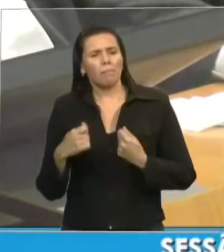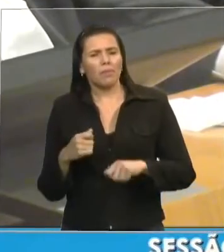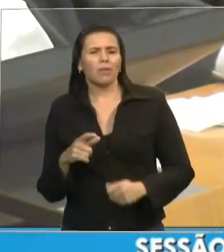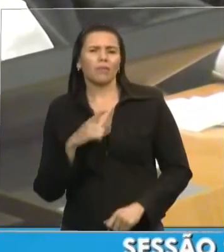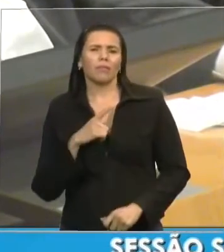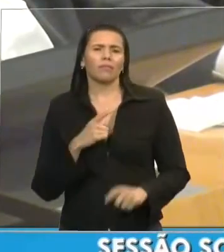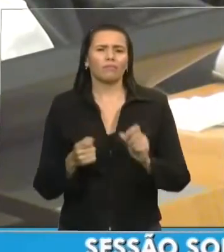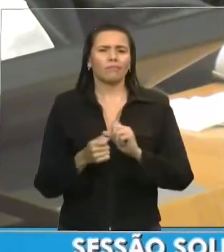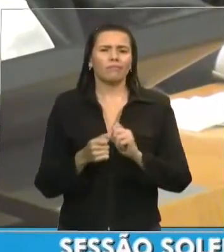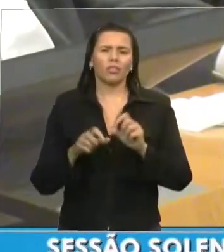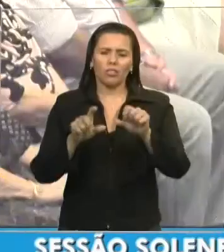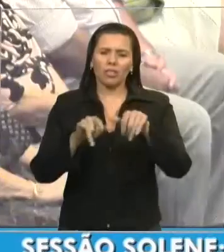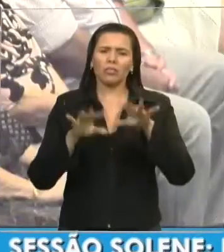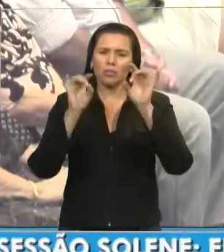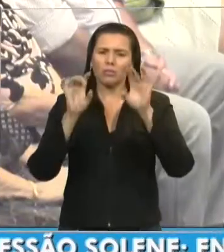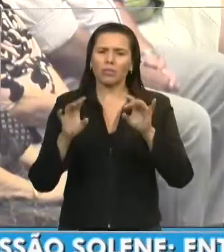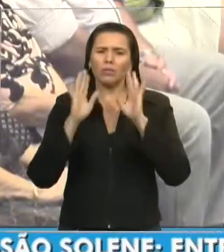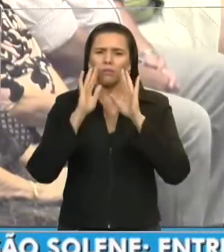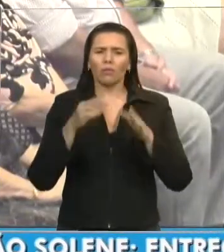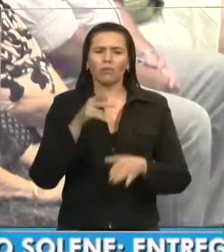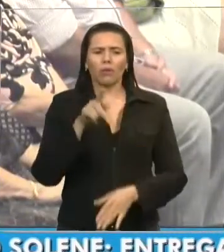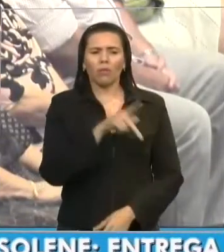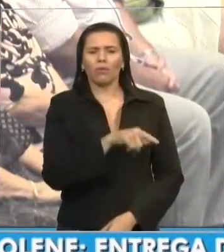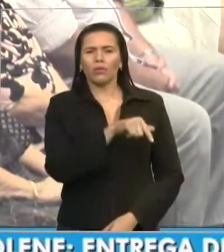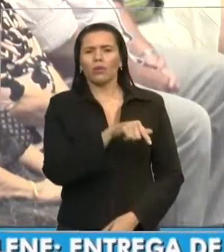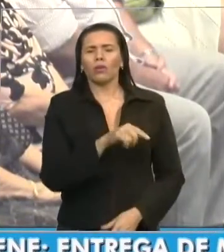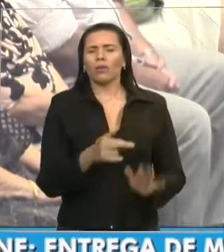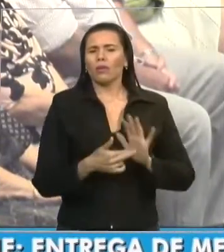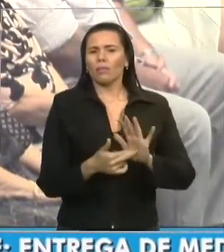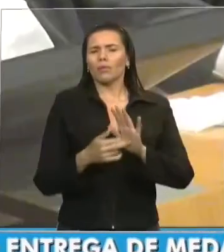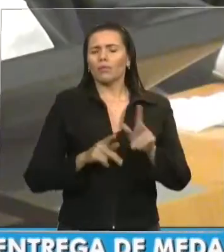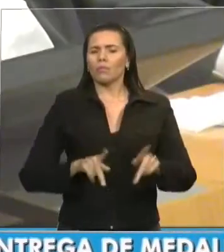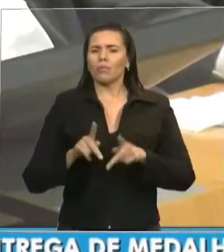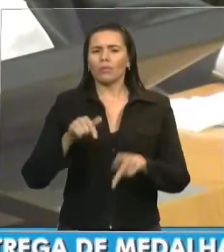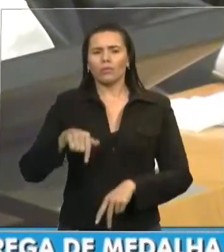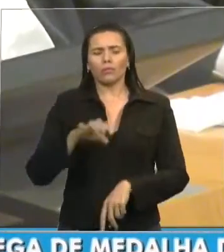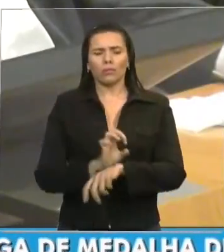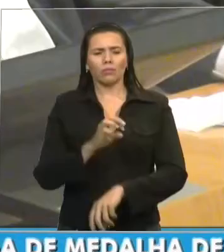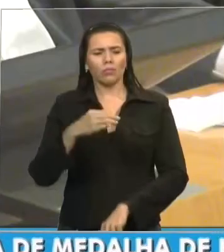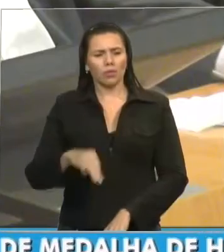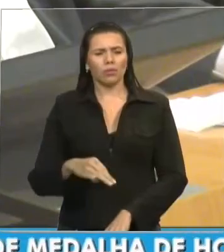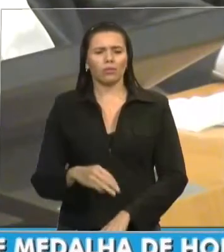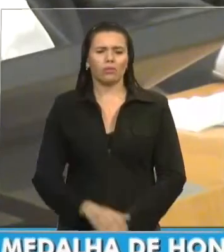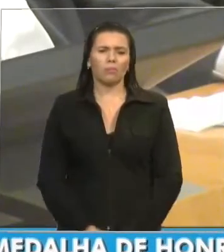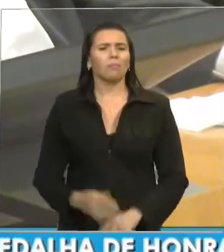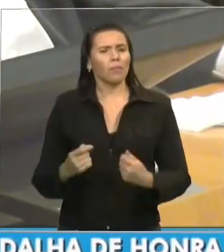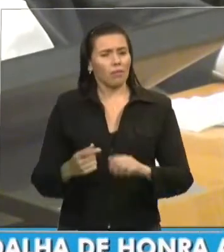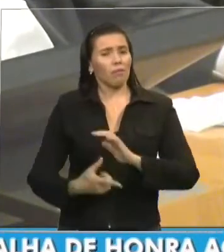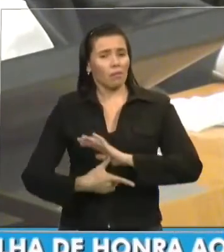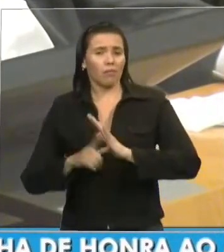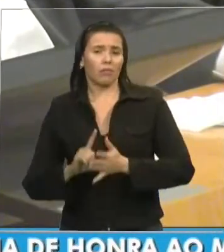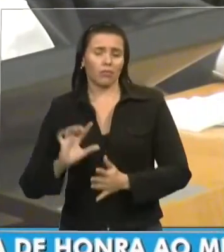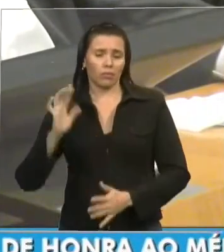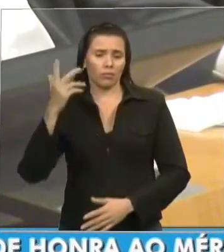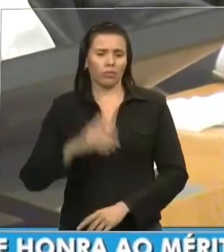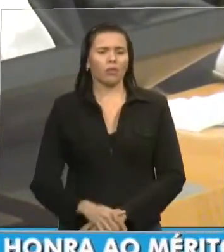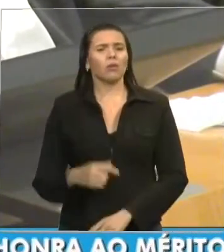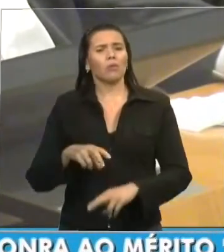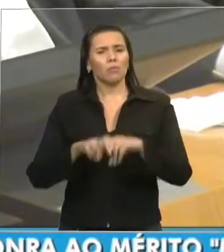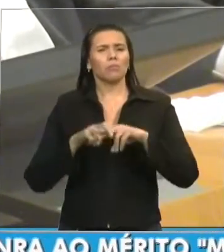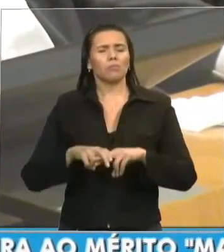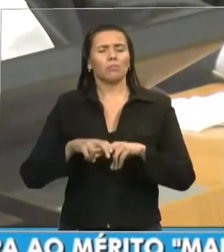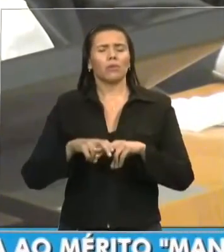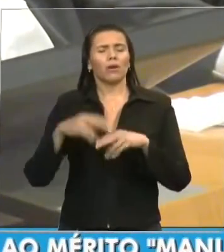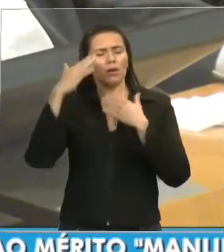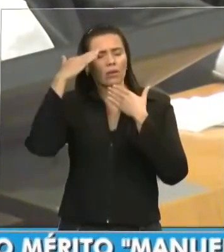que representa o povo do Estado do Maranhão. Portanto, o meu agradecimento a todos os seus familiares e a sua história,